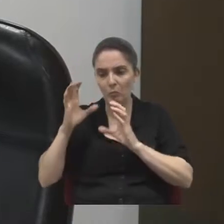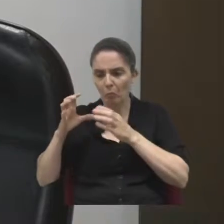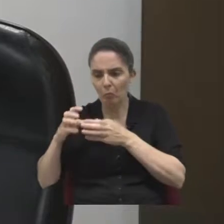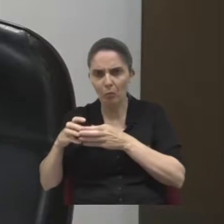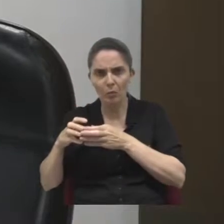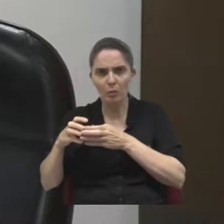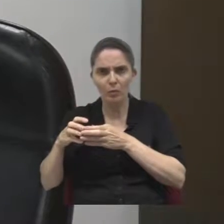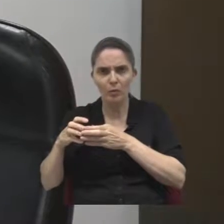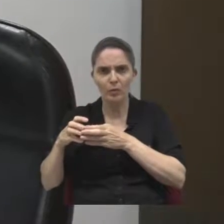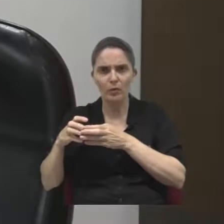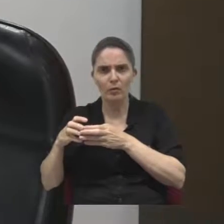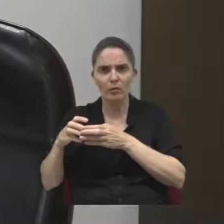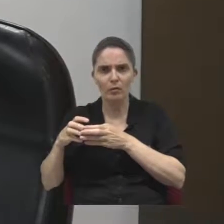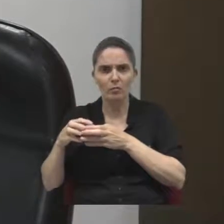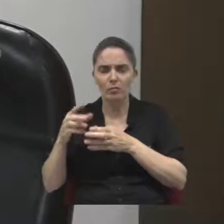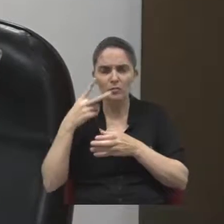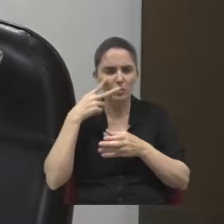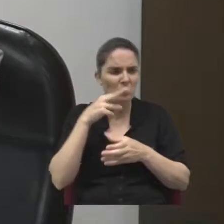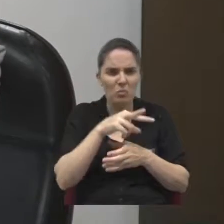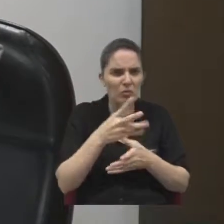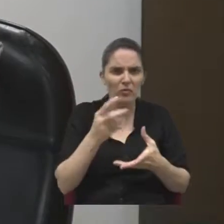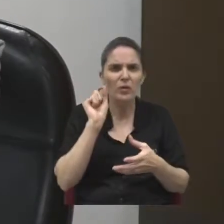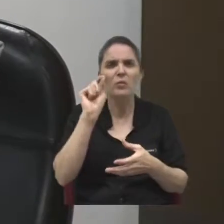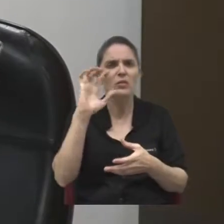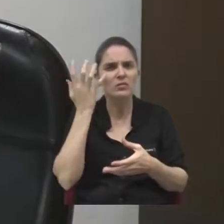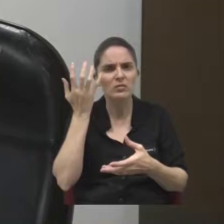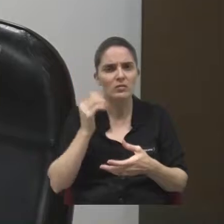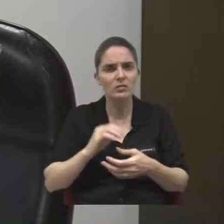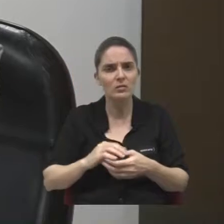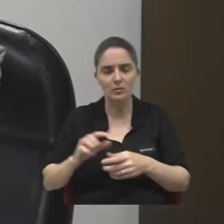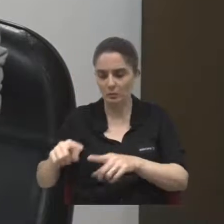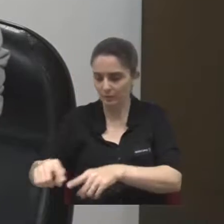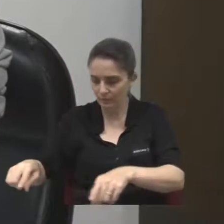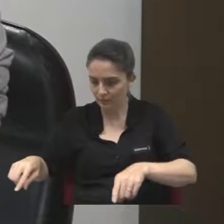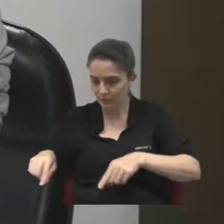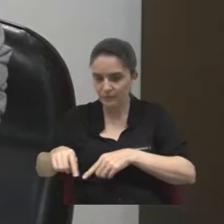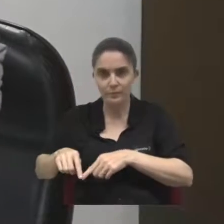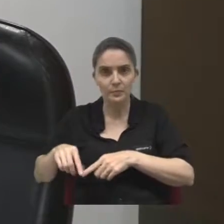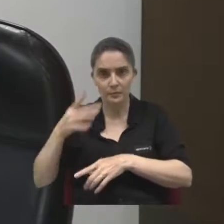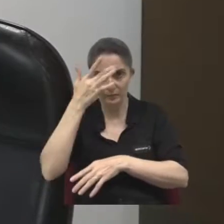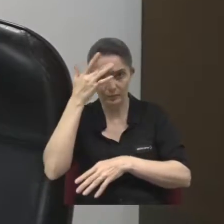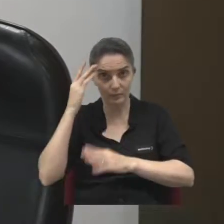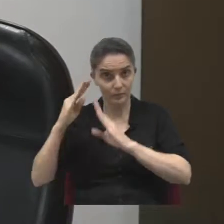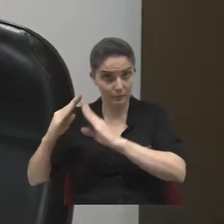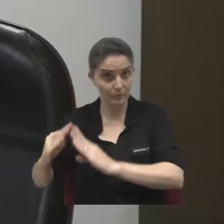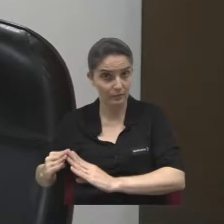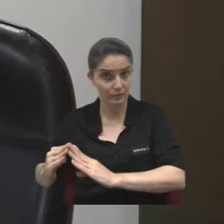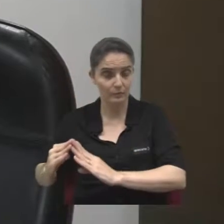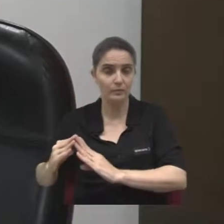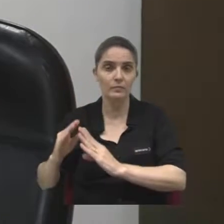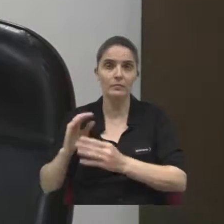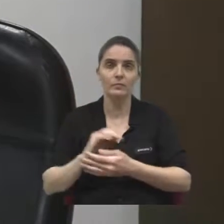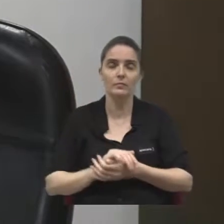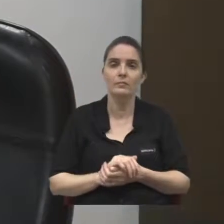As pessoas que estão lá, oriundas do movimento do Sem